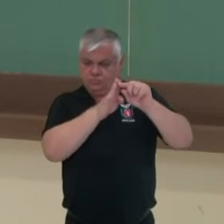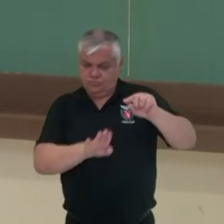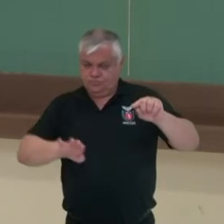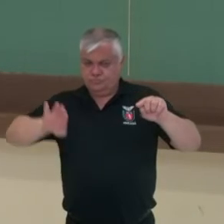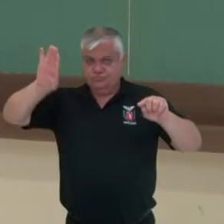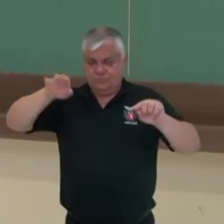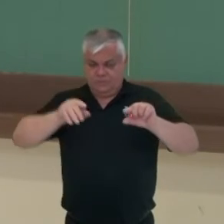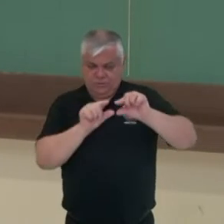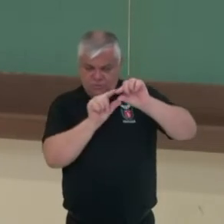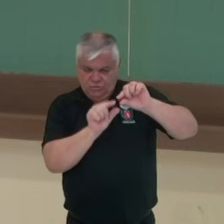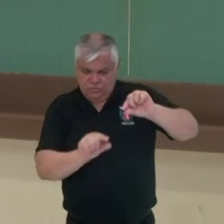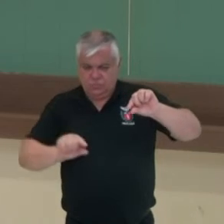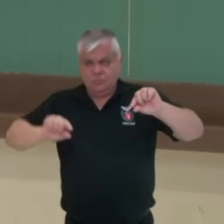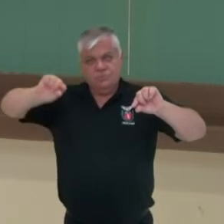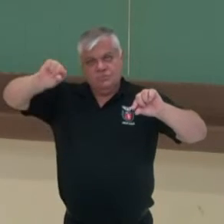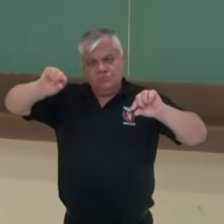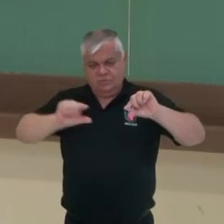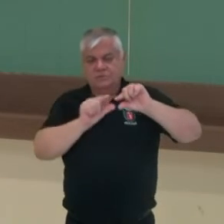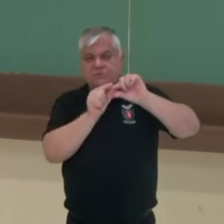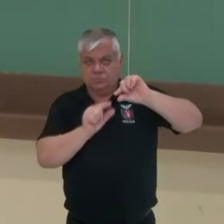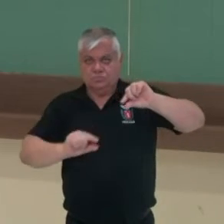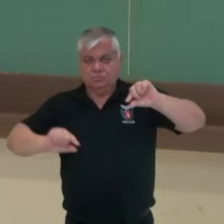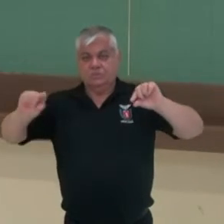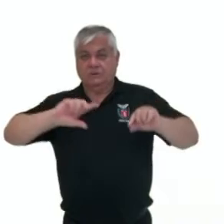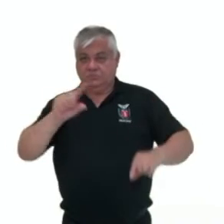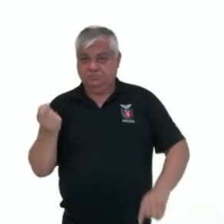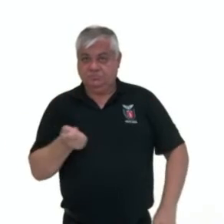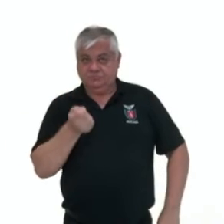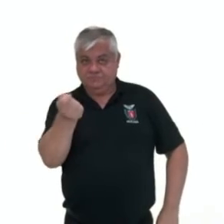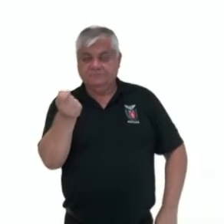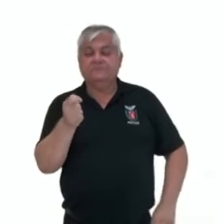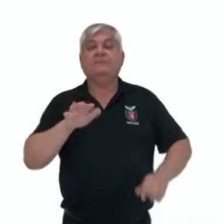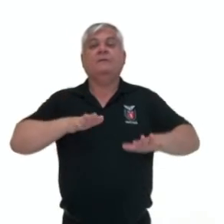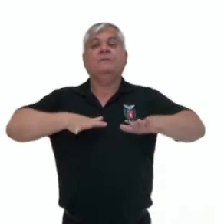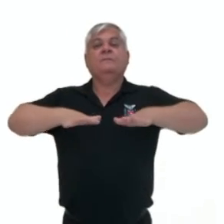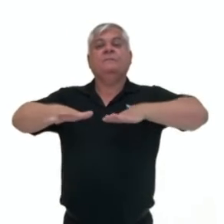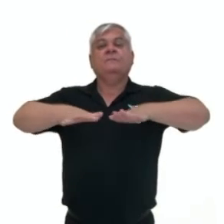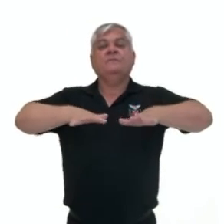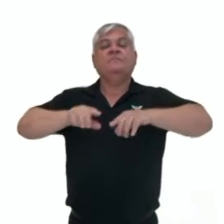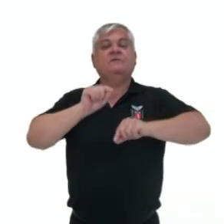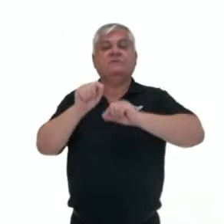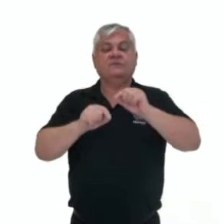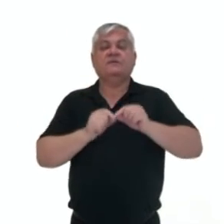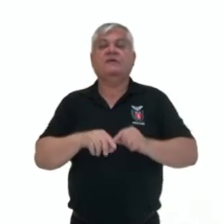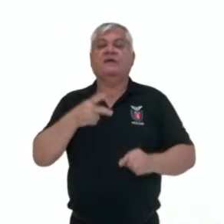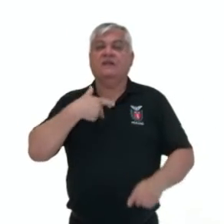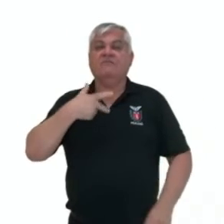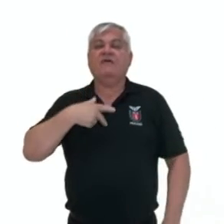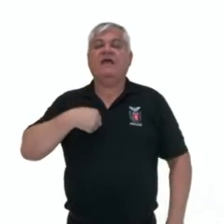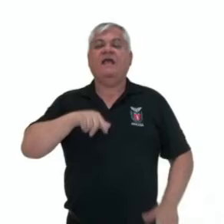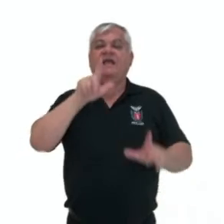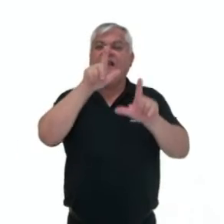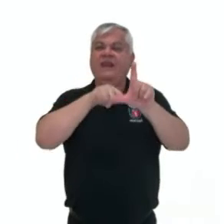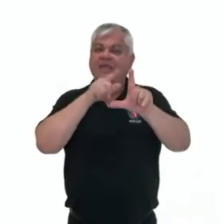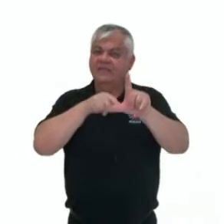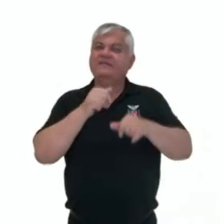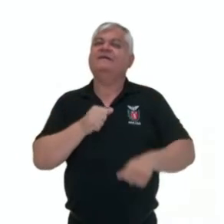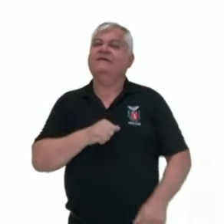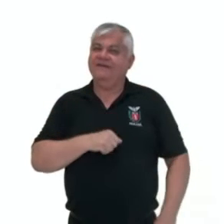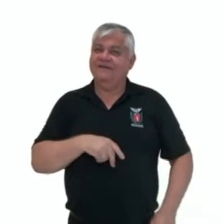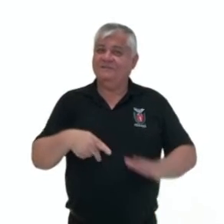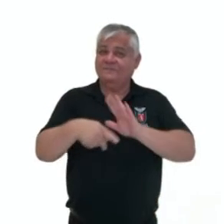espadinha mais curvada ali, ó. Os movimentos dos lutadores formam as letras do Hangul. O que é o Hangul? É o